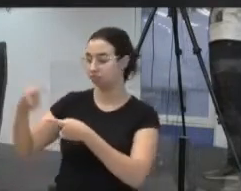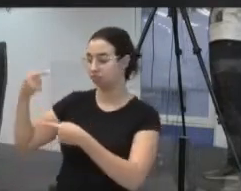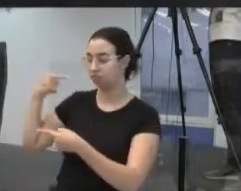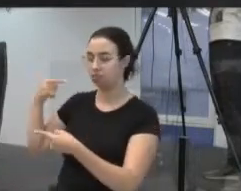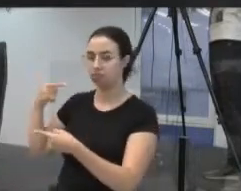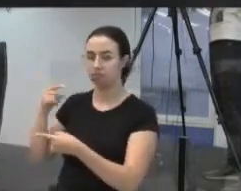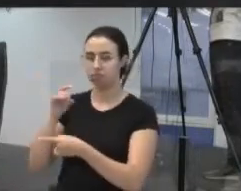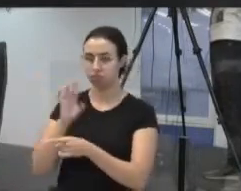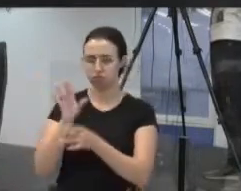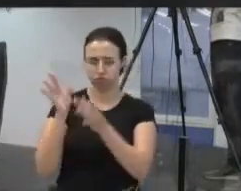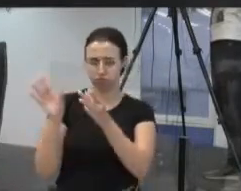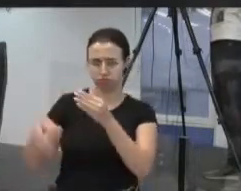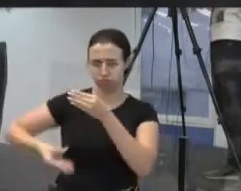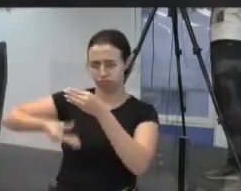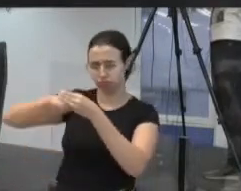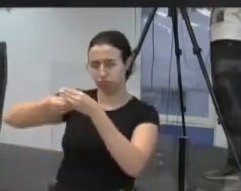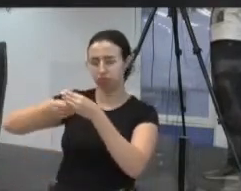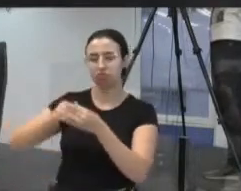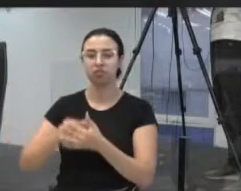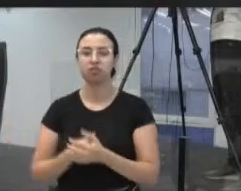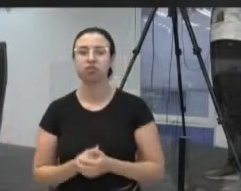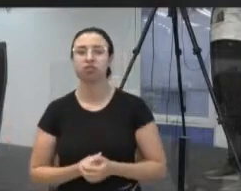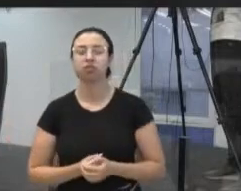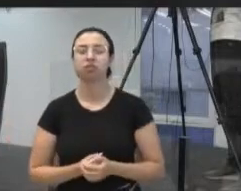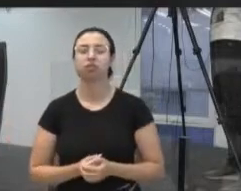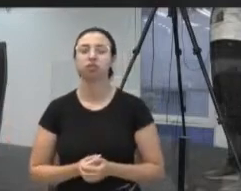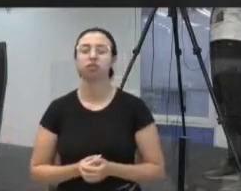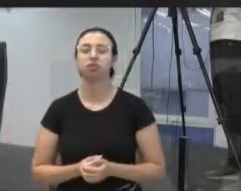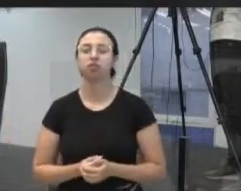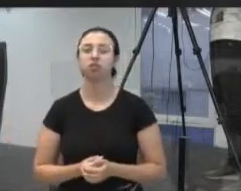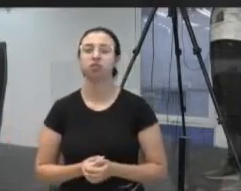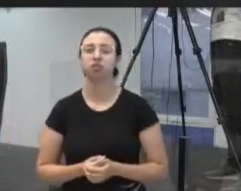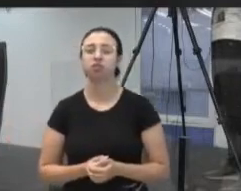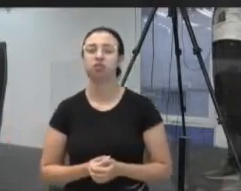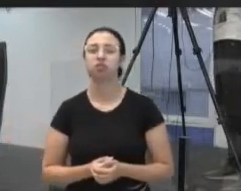passada, só vou fazer um detalhe, eu sou muito